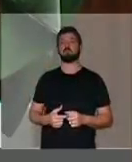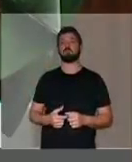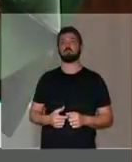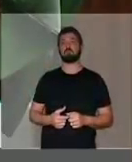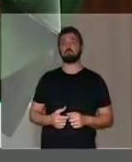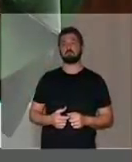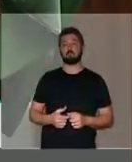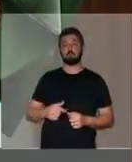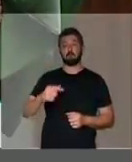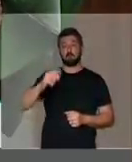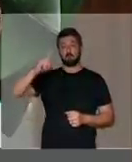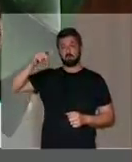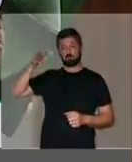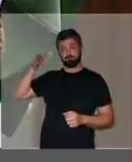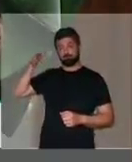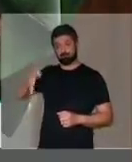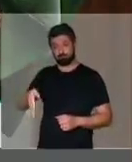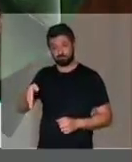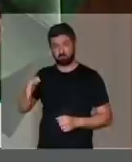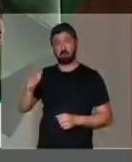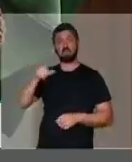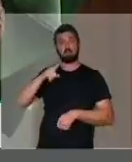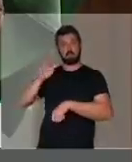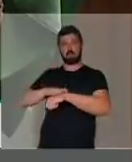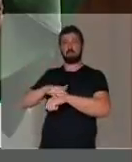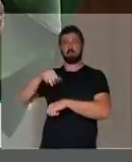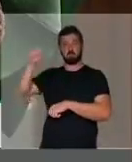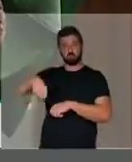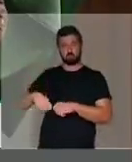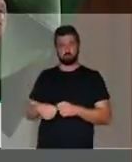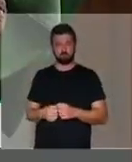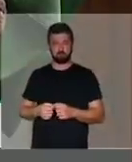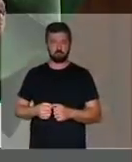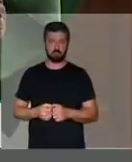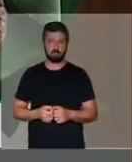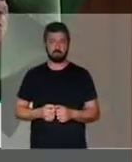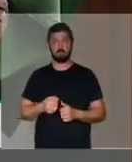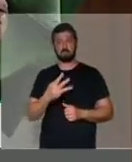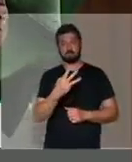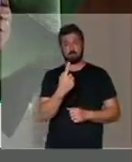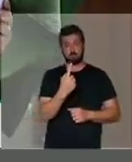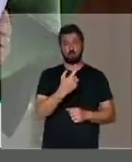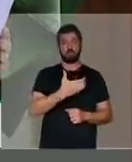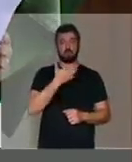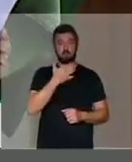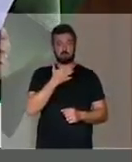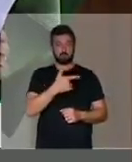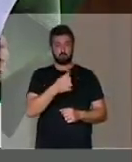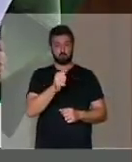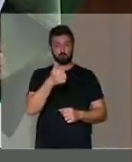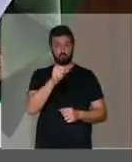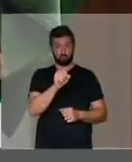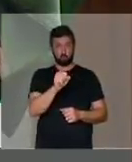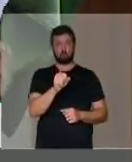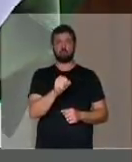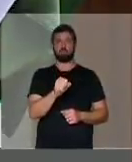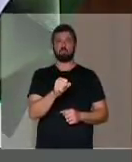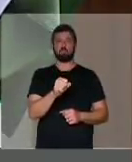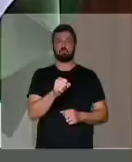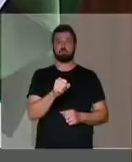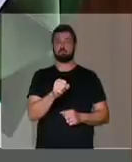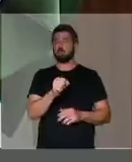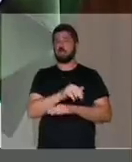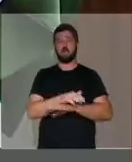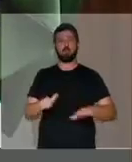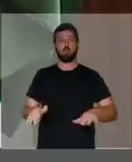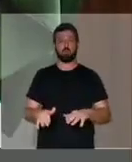intervenção federal foi decretada por prazo determinado, a saber, 31 de dezembro de 2018, quando